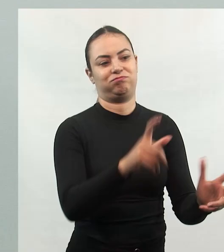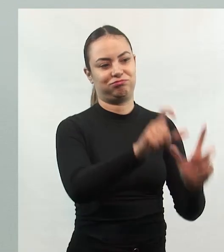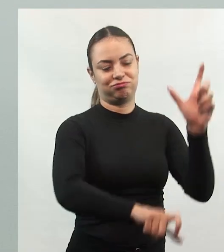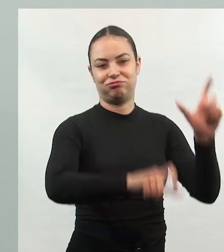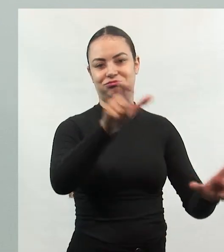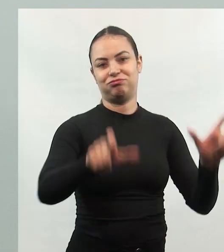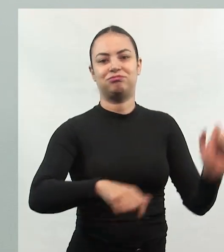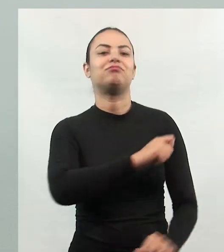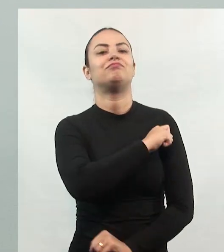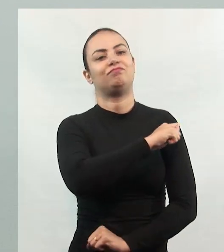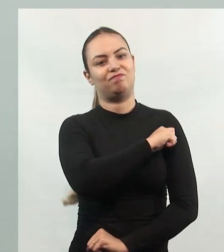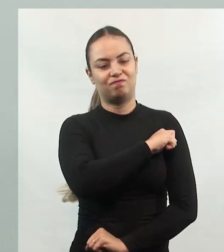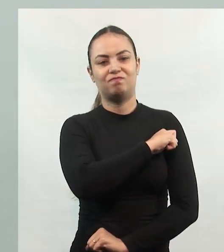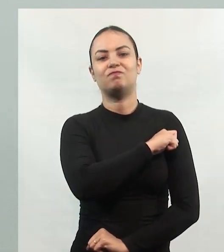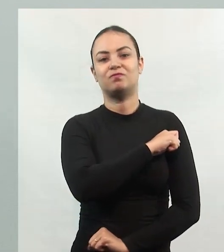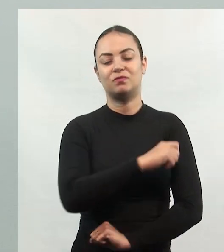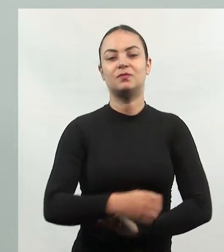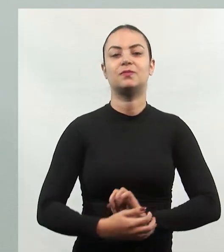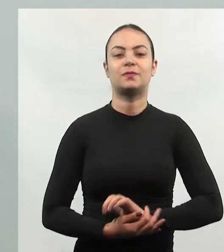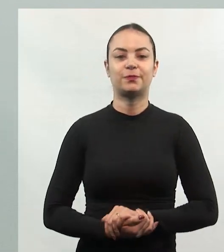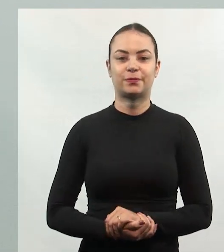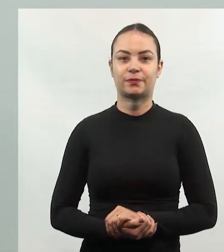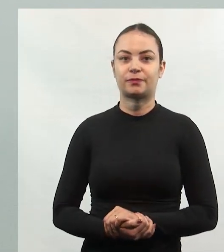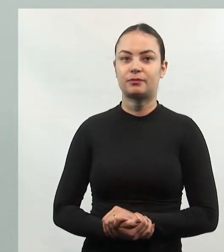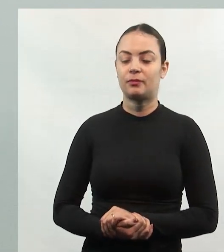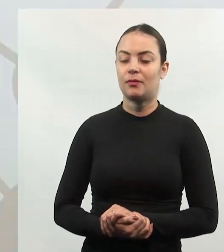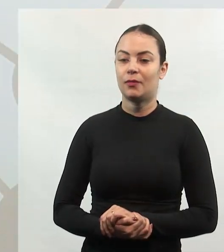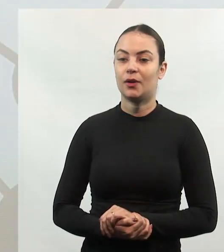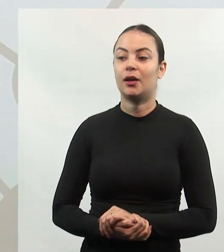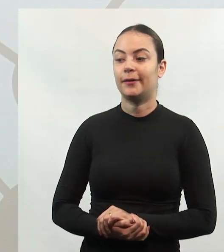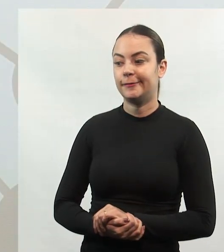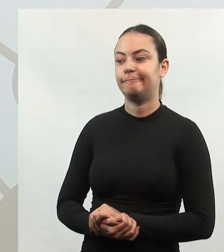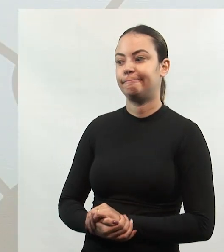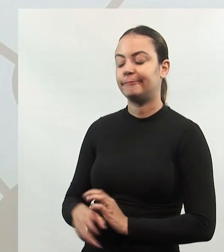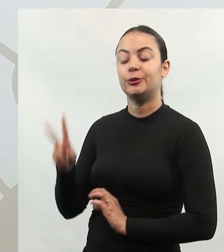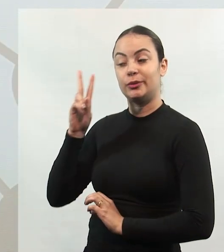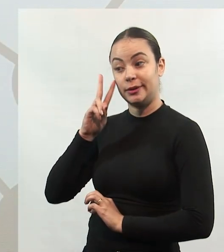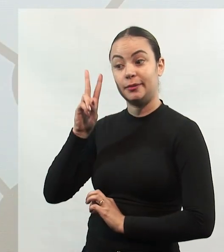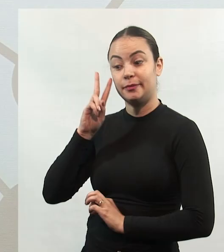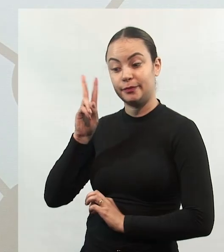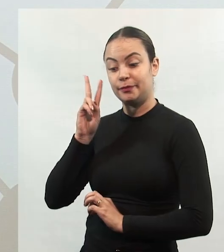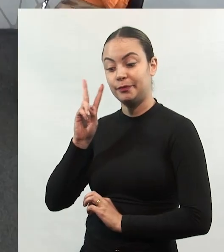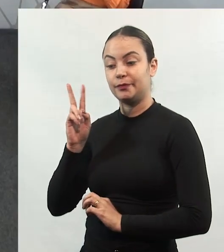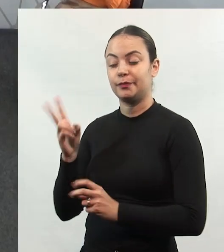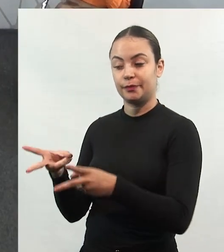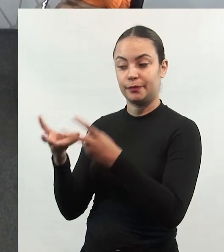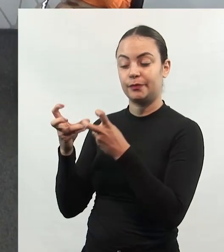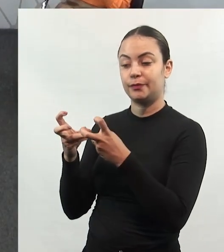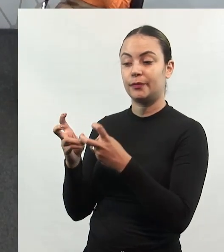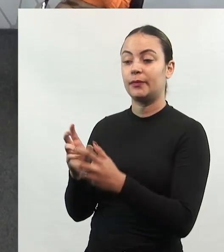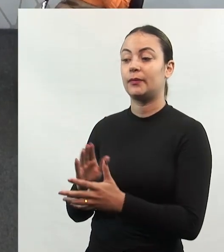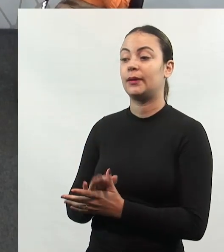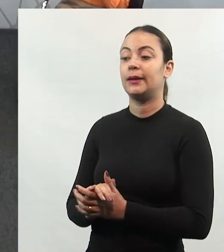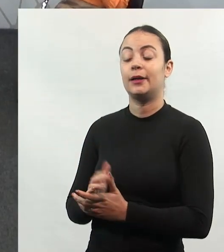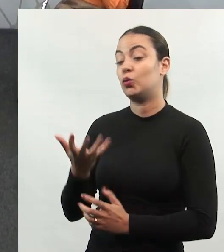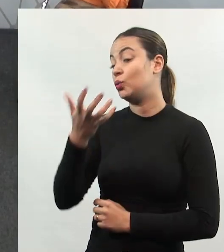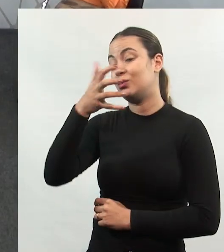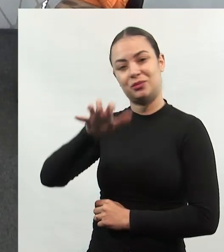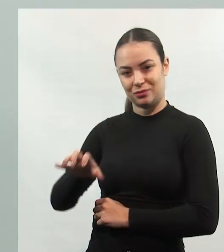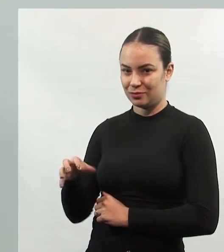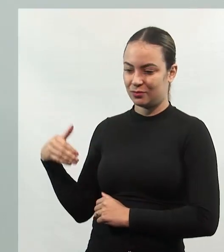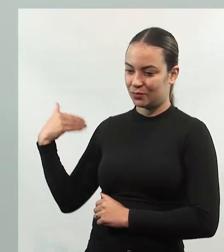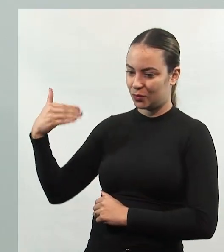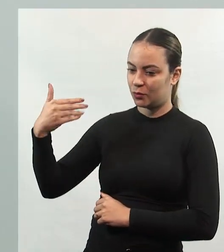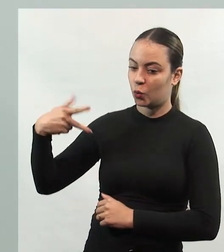ele, começou a acreditar no que ele ouvia eu dizer para o pai dele, que ele se comportou muito bem, que ele tinha feito todas as tarefas. E no início